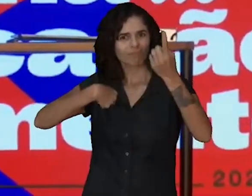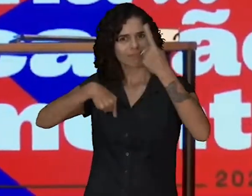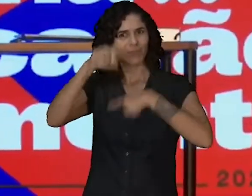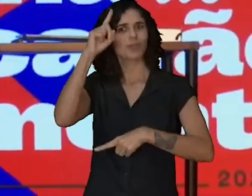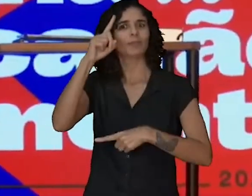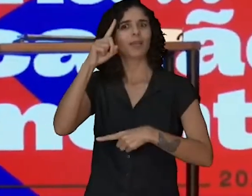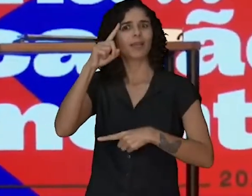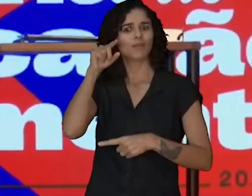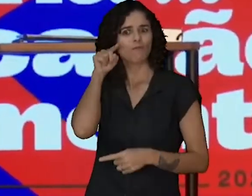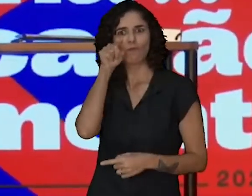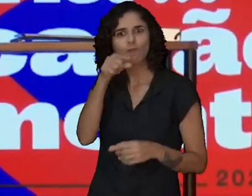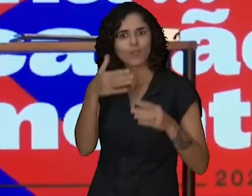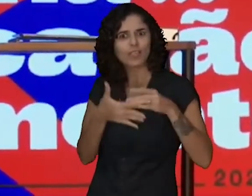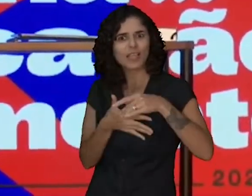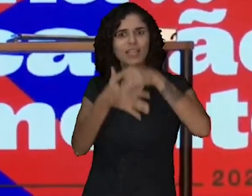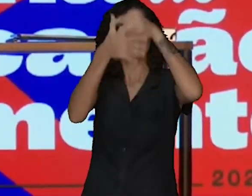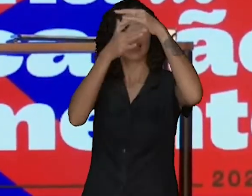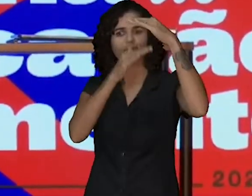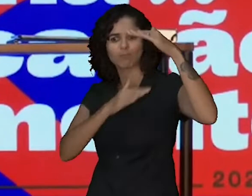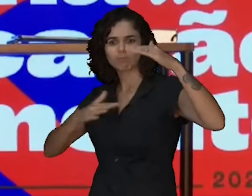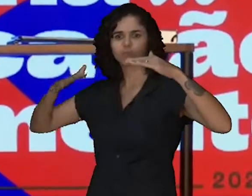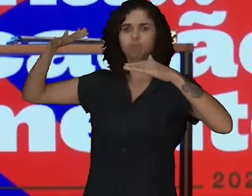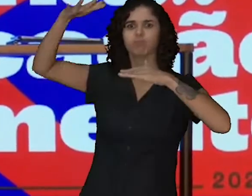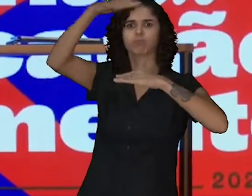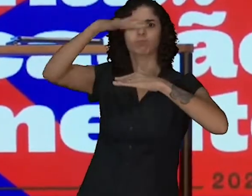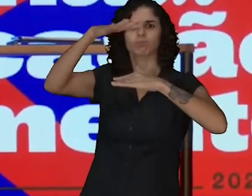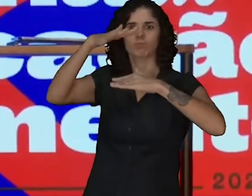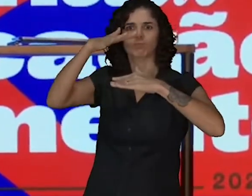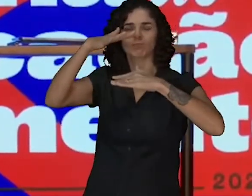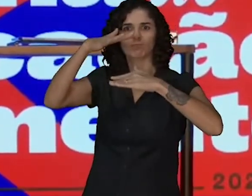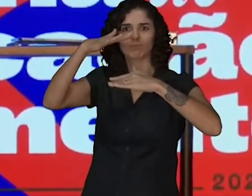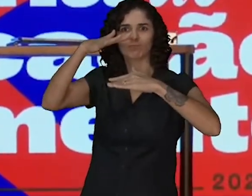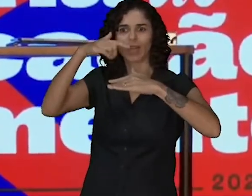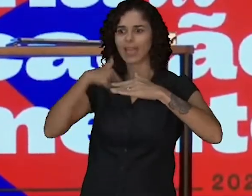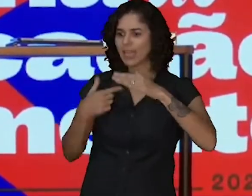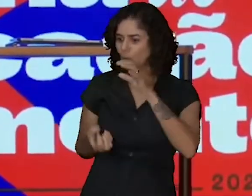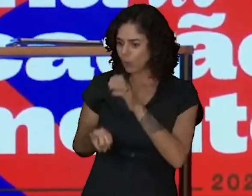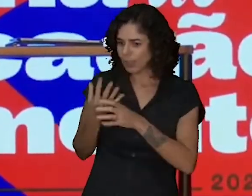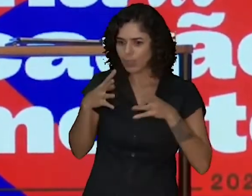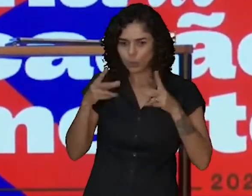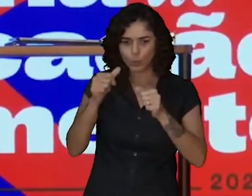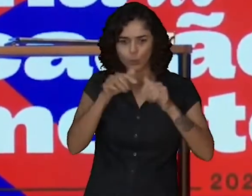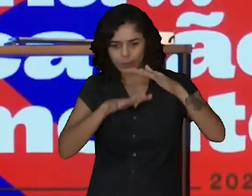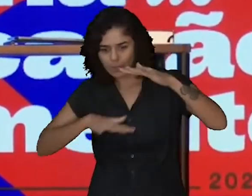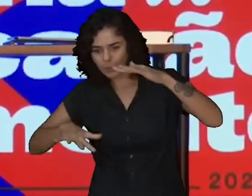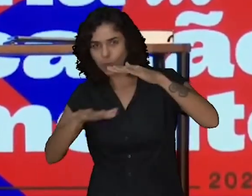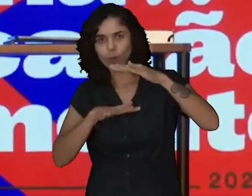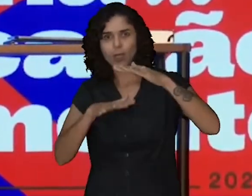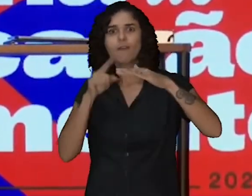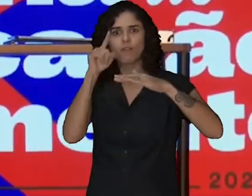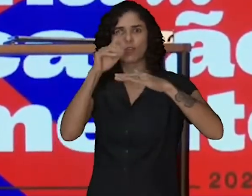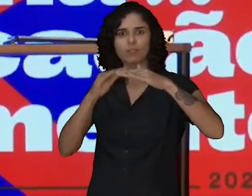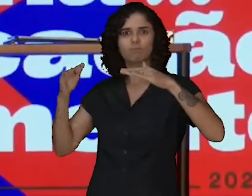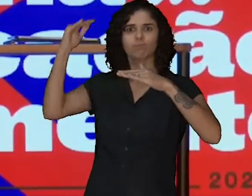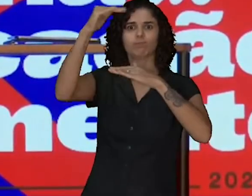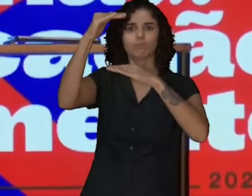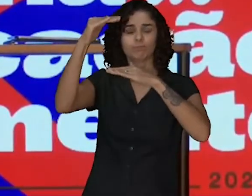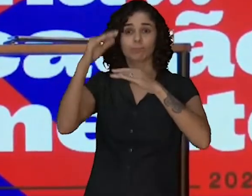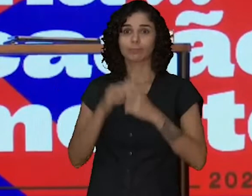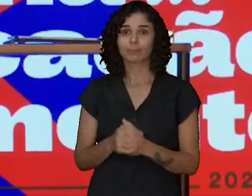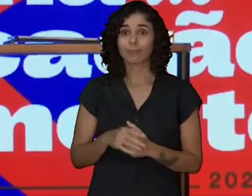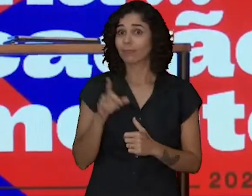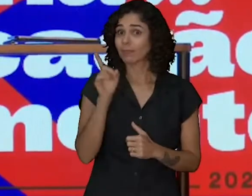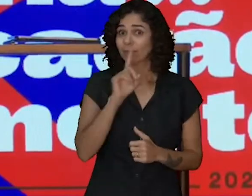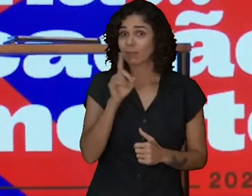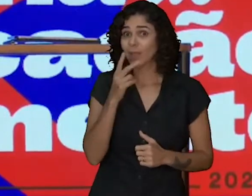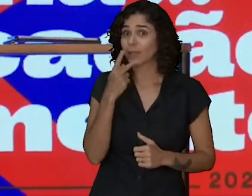lidere sobre tudo que eu criei. Ele só não disse domine um ao outro. Os homens estão